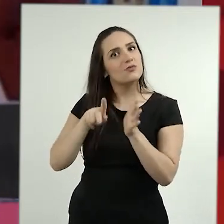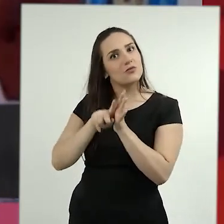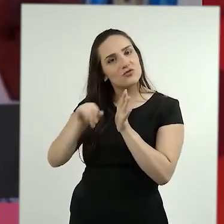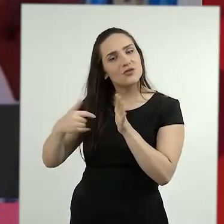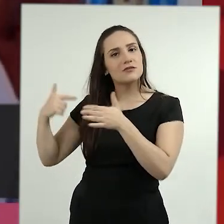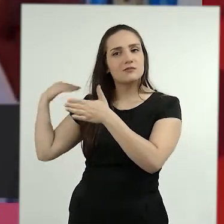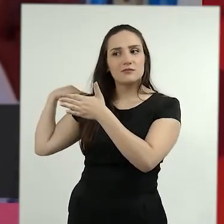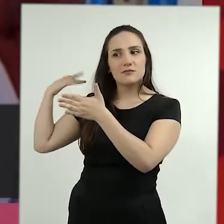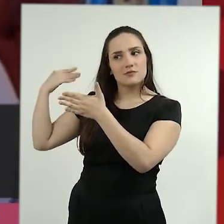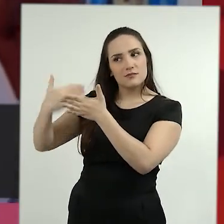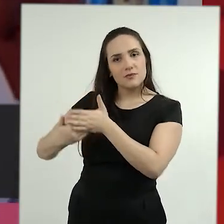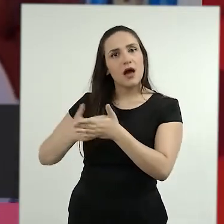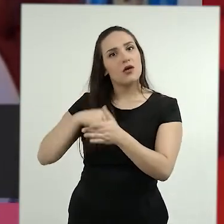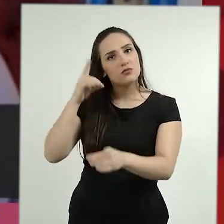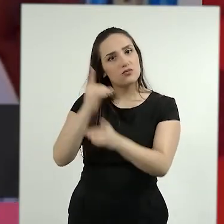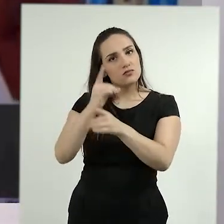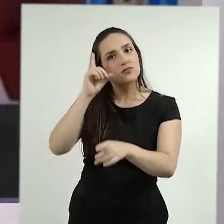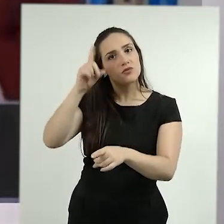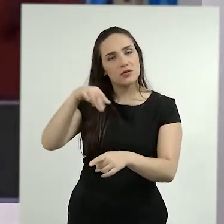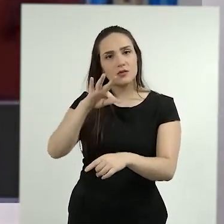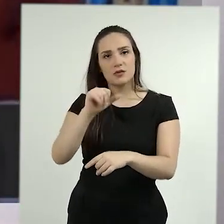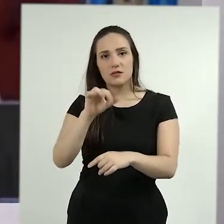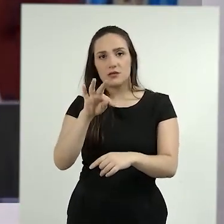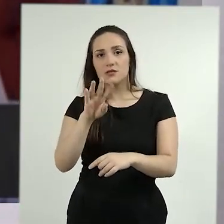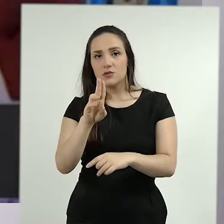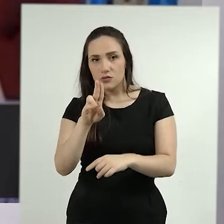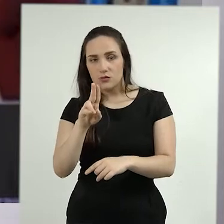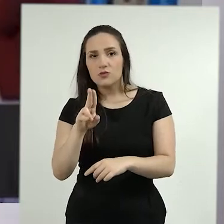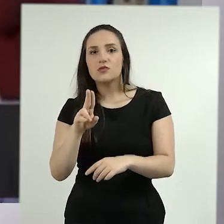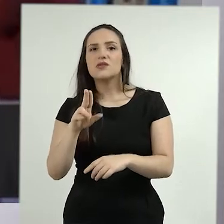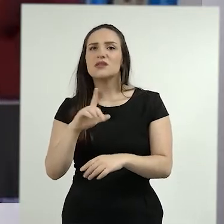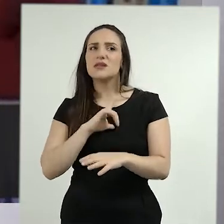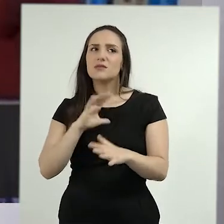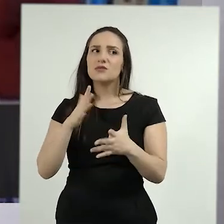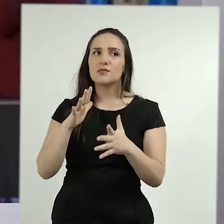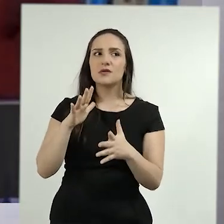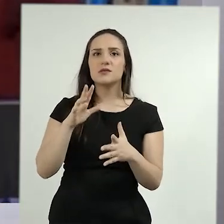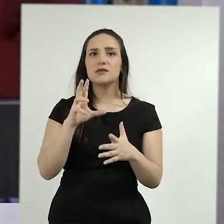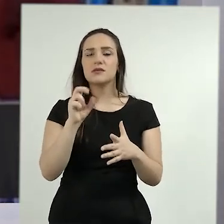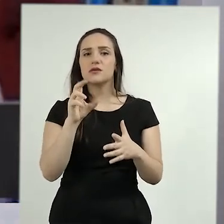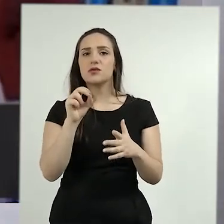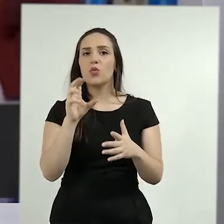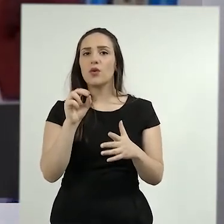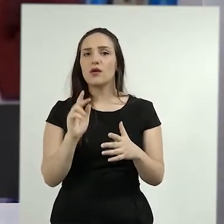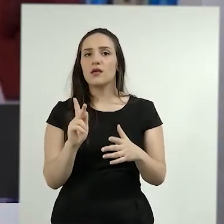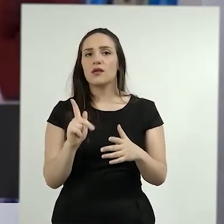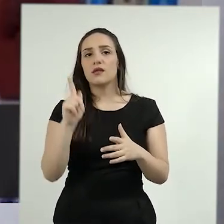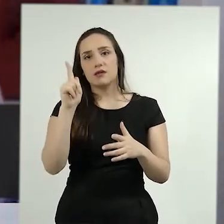no Pantanal, nós descobrimos que o tatu-canastra, ele é um animal grande, como eu mencionei, né, pode chegar até